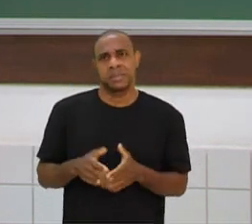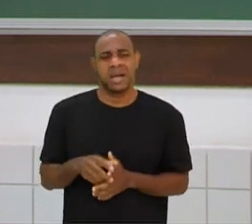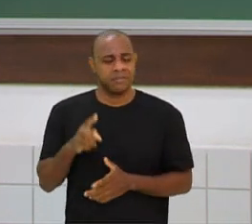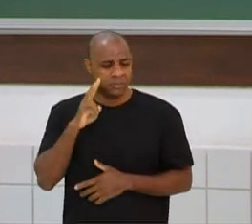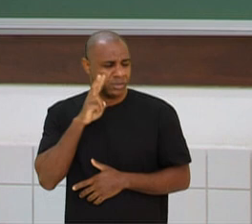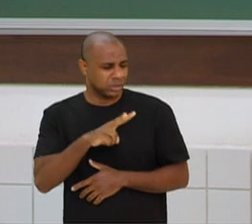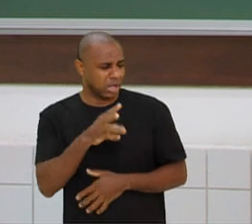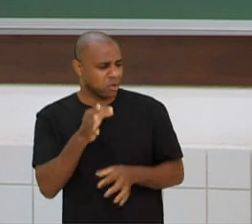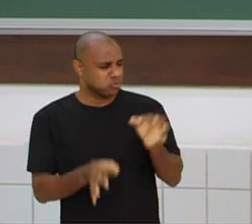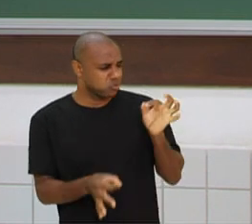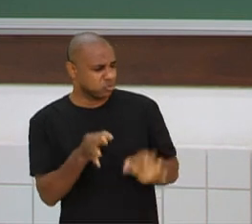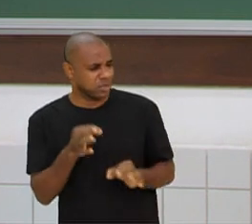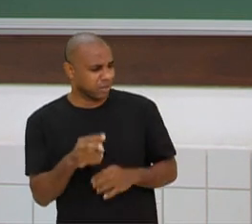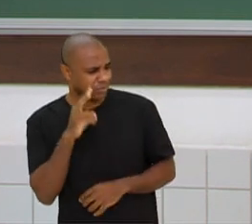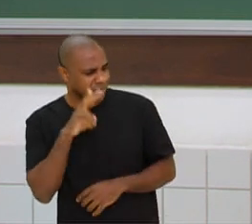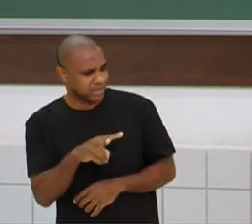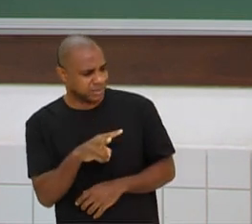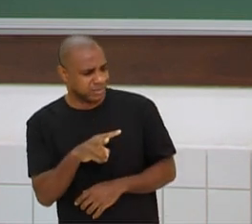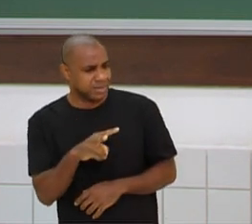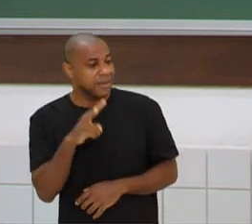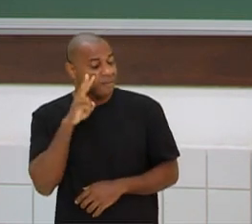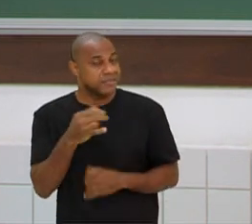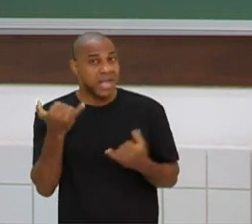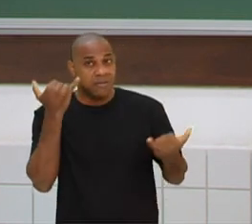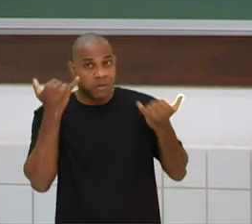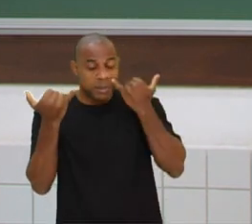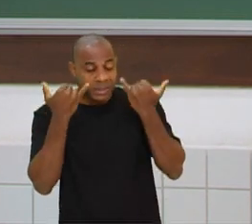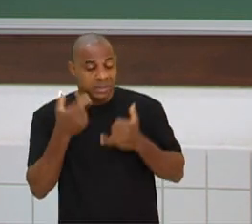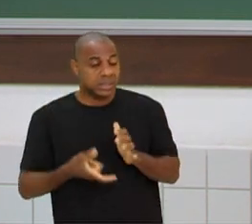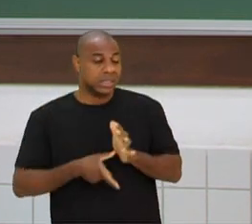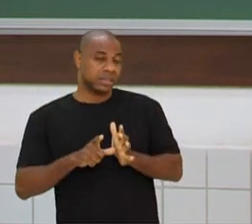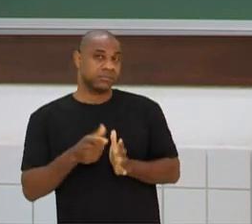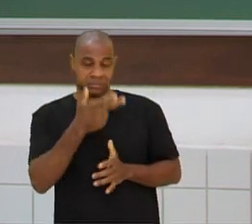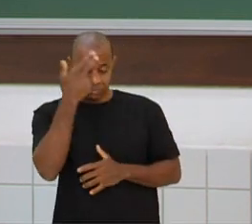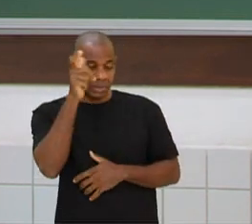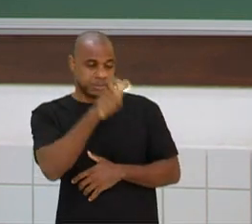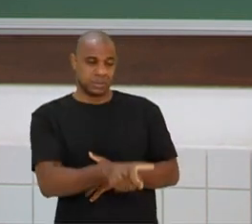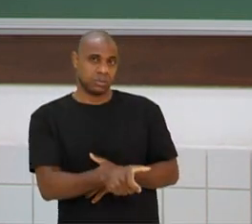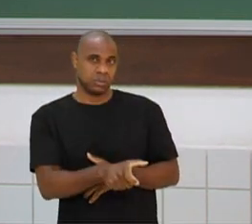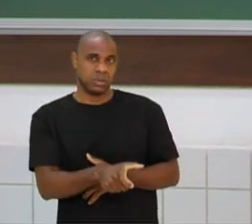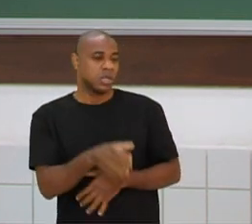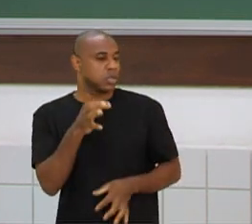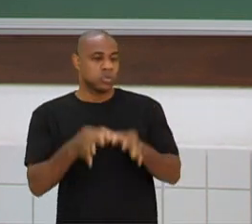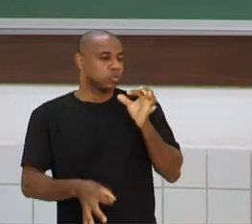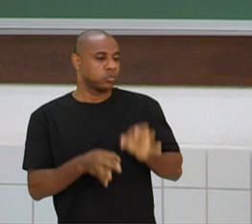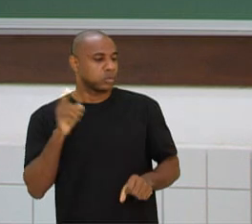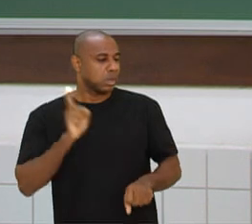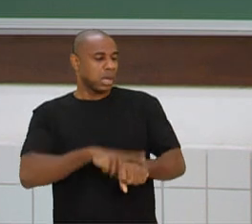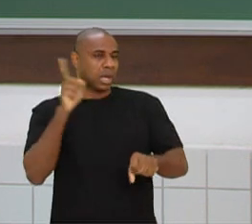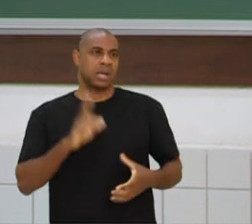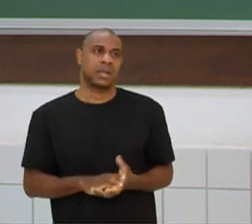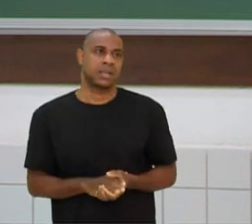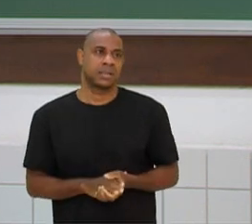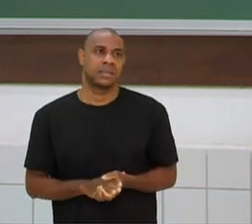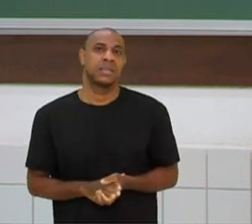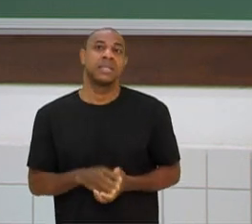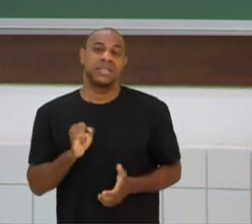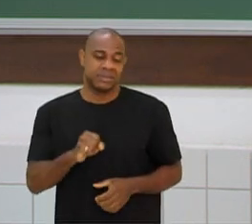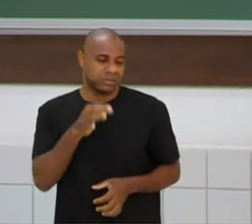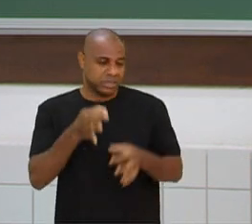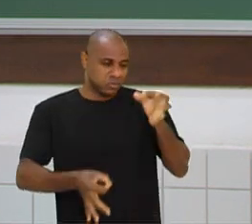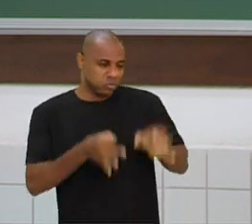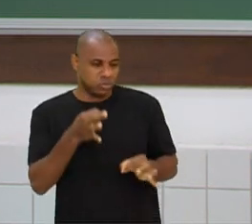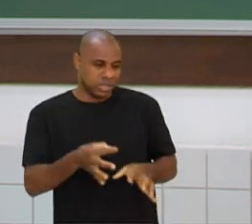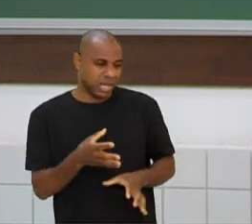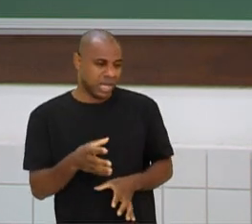julgamento, verifique a veracidade das informações e aí sim, não julgue. Se nós julgarmos, nós não temos tempo de amá-los,